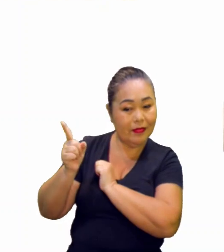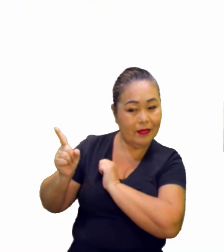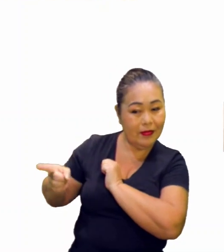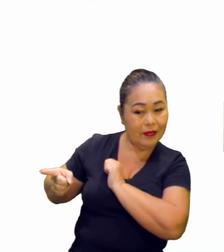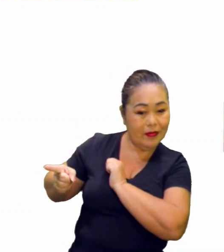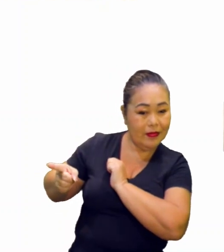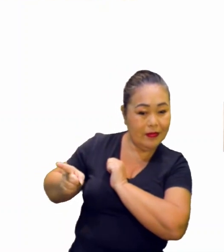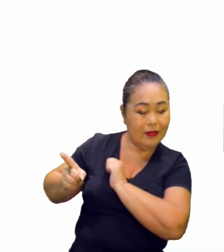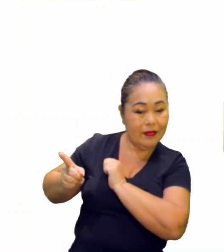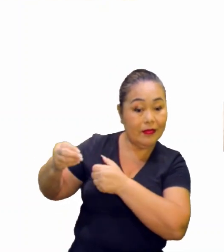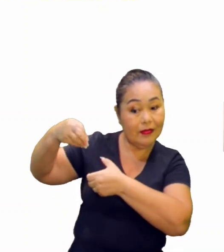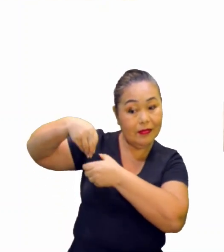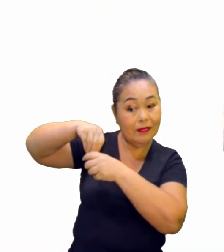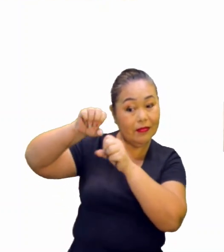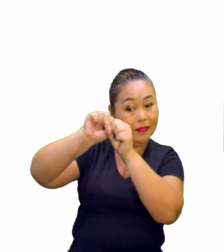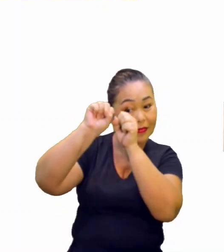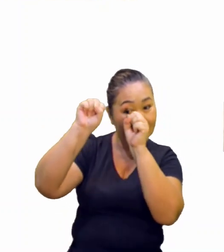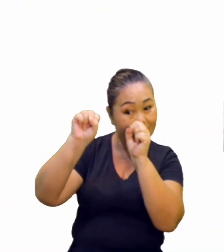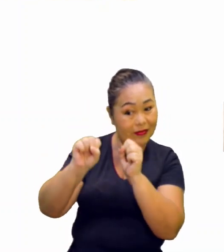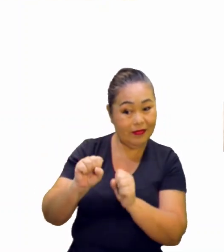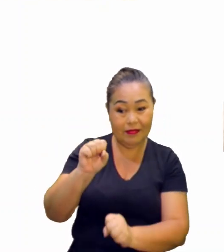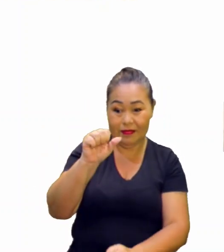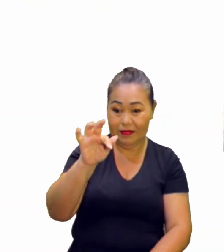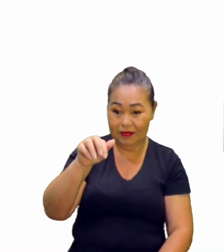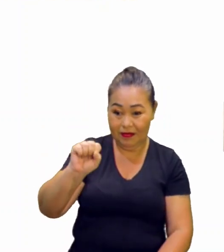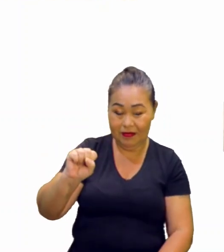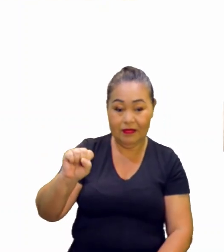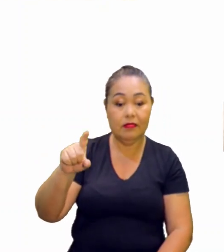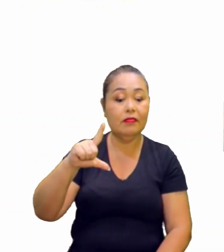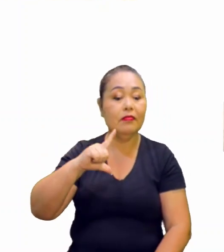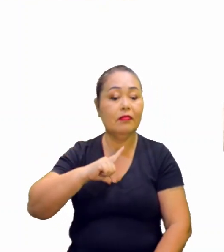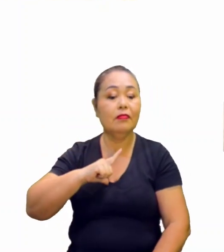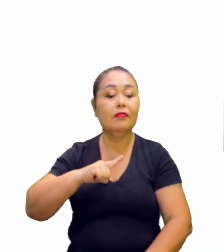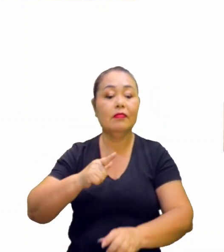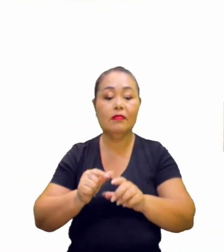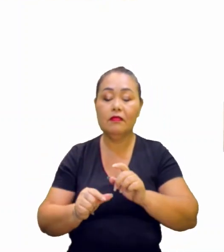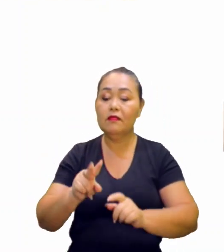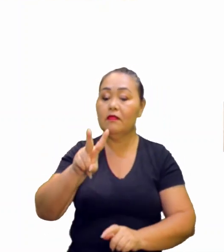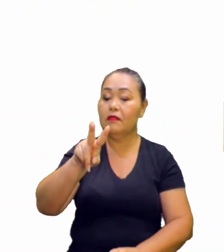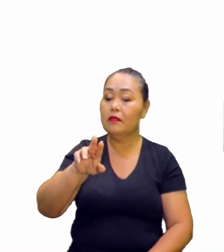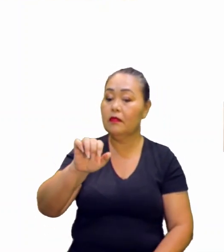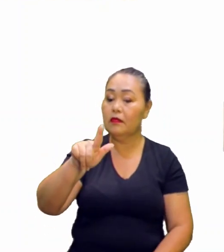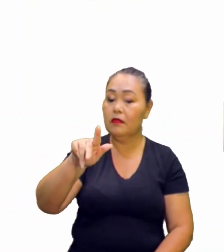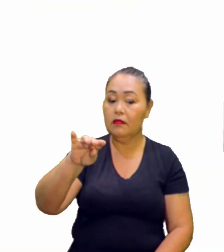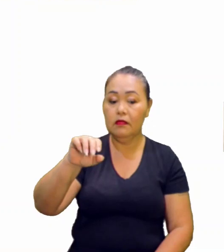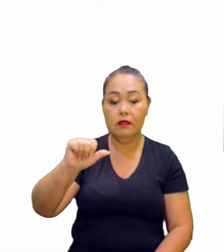de um sistema SAF. Tem tudo quanto é tipo vegetal, né?